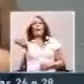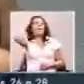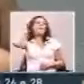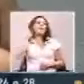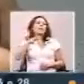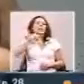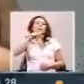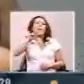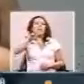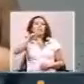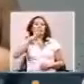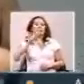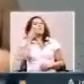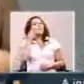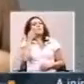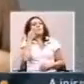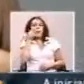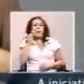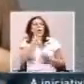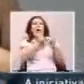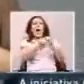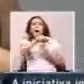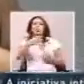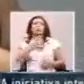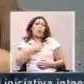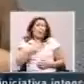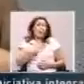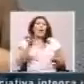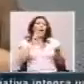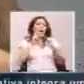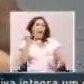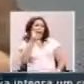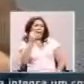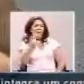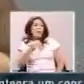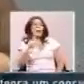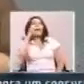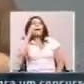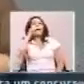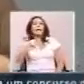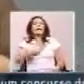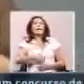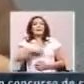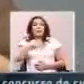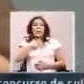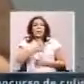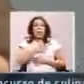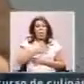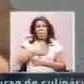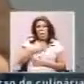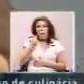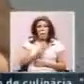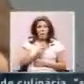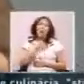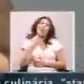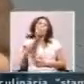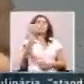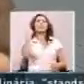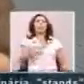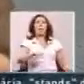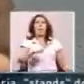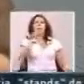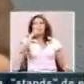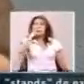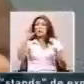A praxe, na maior parte dos casos, até é agradável e divertida. Quem se sentir humilhado deve dizer não, e se mesmo assim for alvo de humilhação